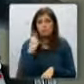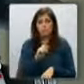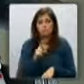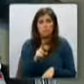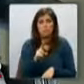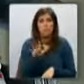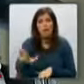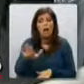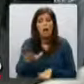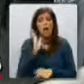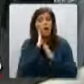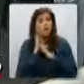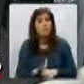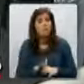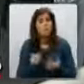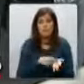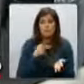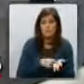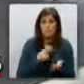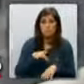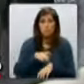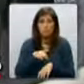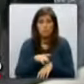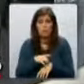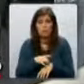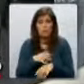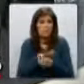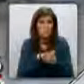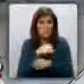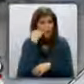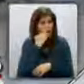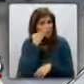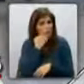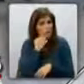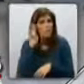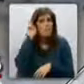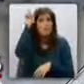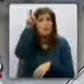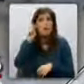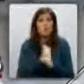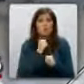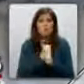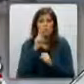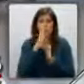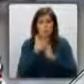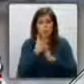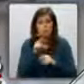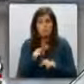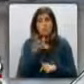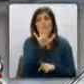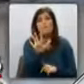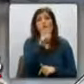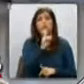ocupar camas necessárias para doentes agudos que vão ao serviço de urgência. Isto é uma forma de resposta, é